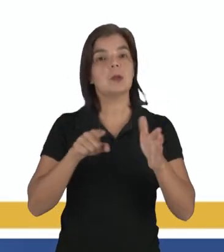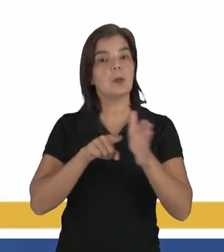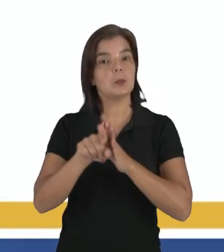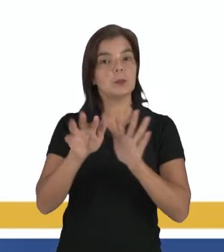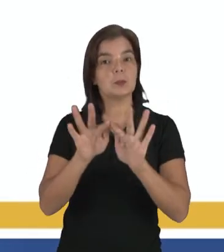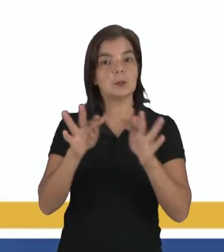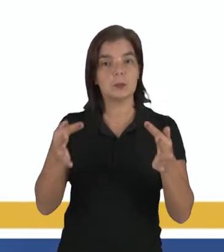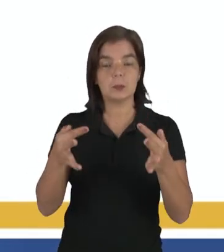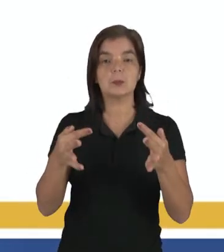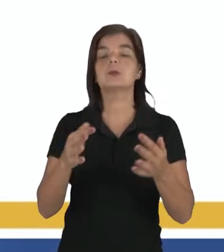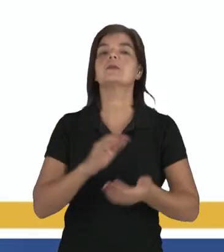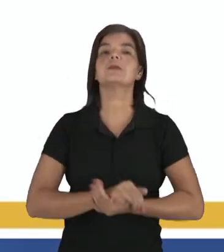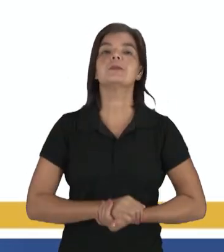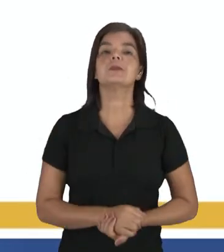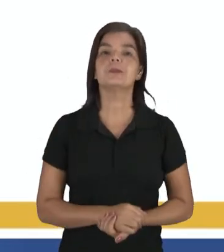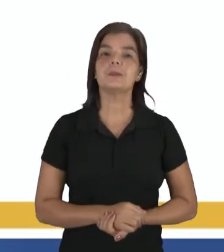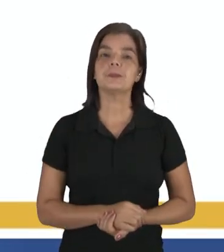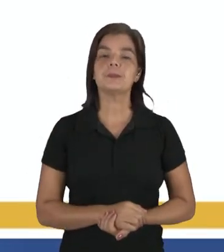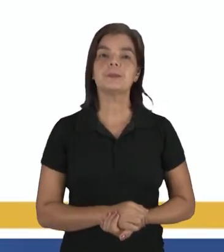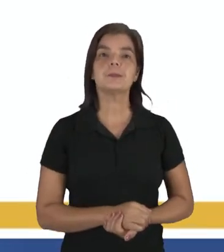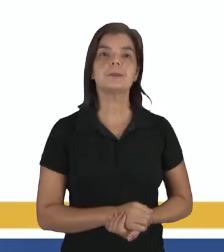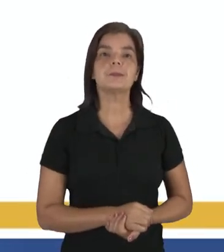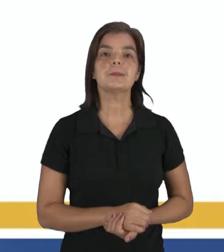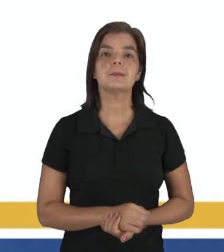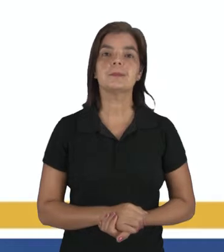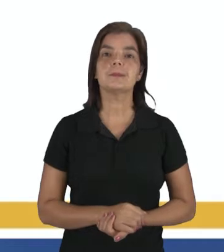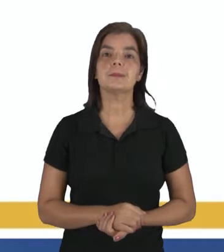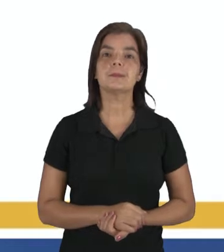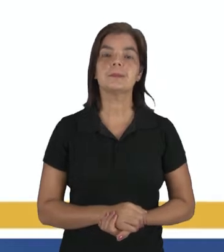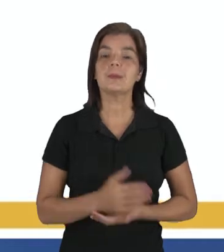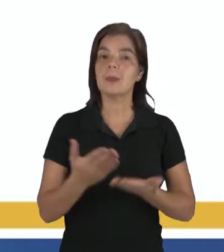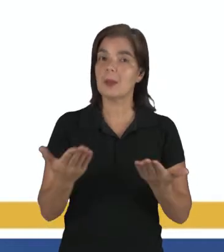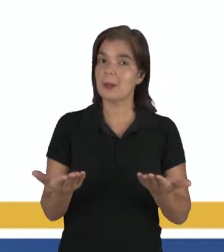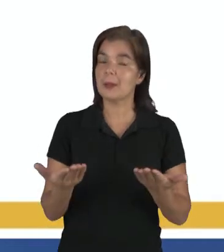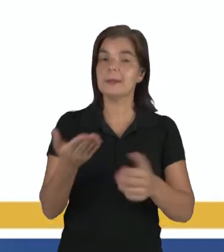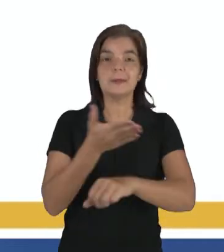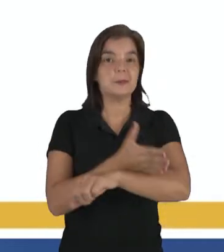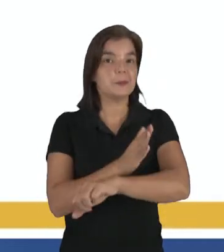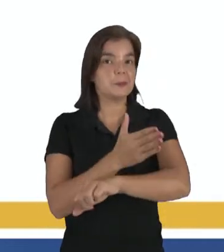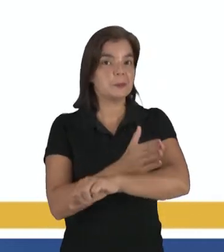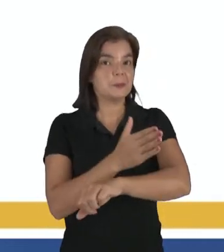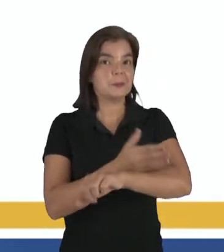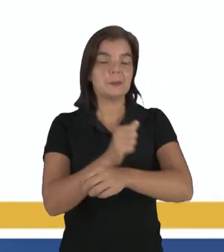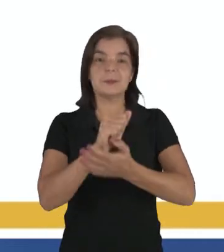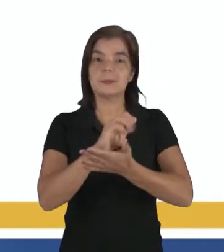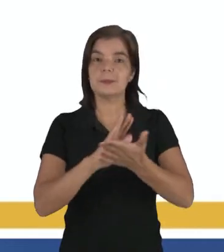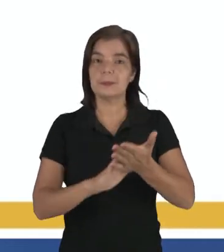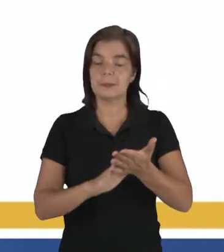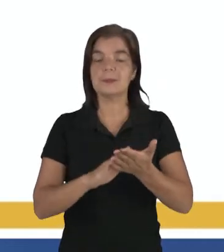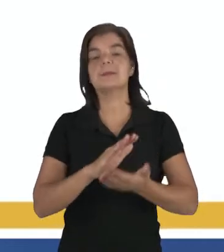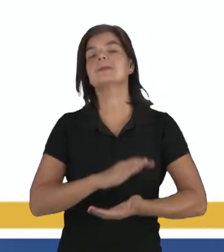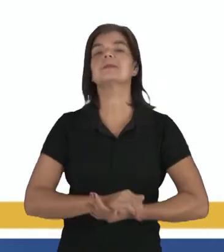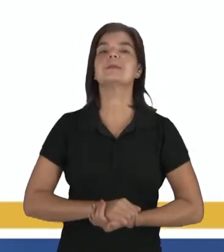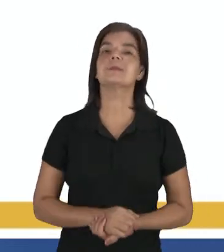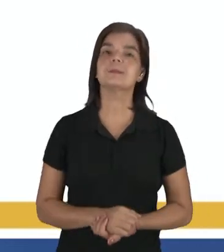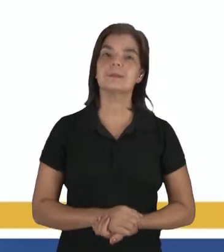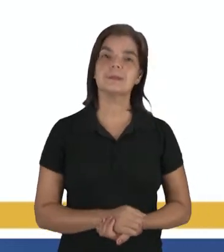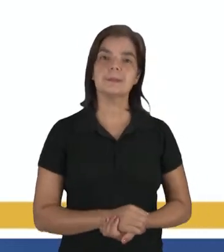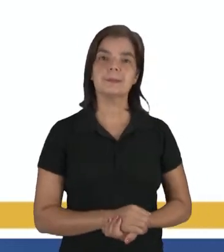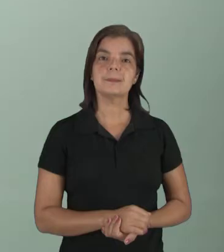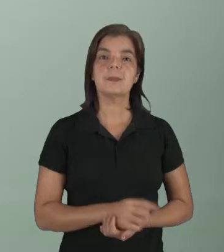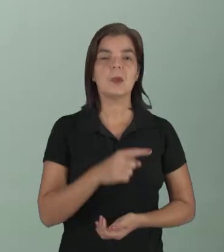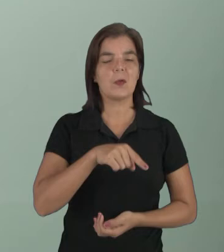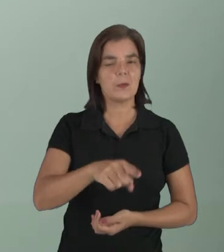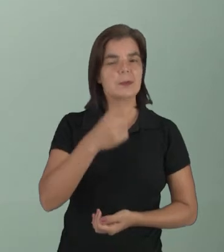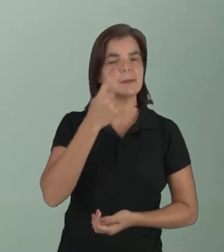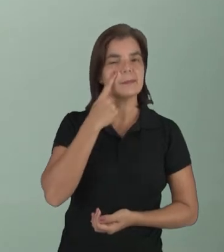afirmativas, interrogativas e negativas. Certinho? E é isso, vamos agora fazer a nossa atividade. It's activity time. Vamos